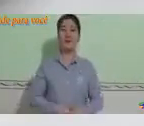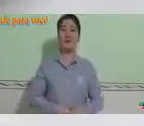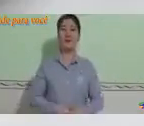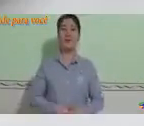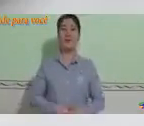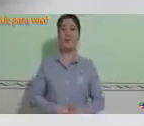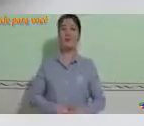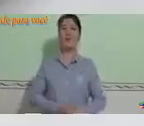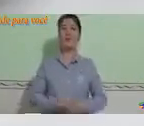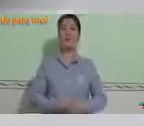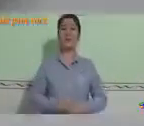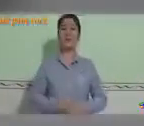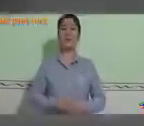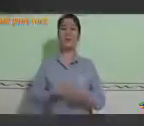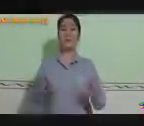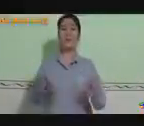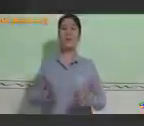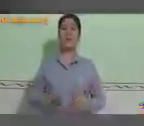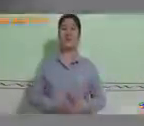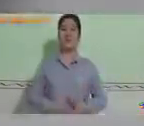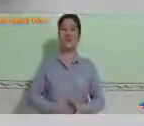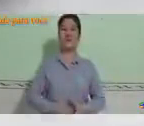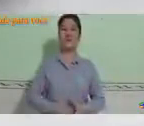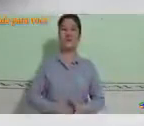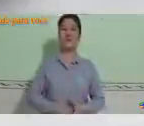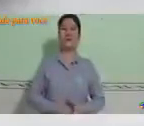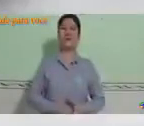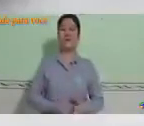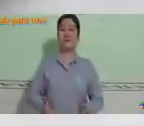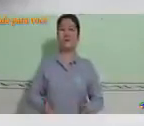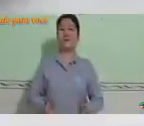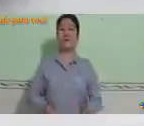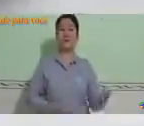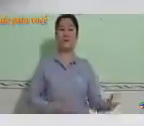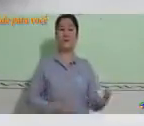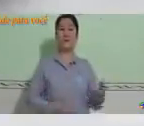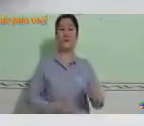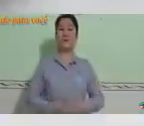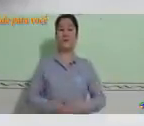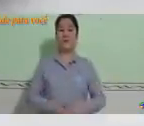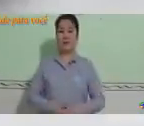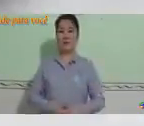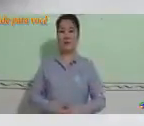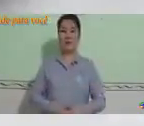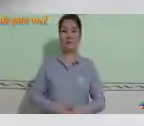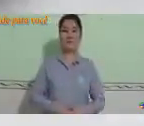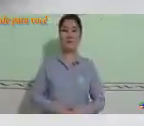ressonância magnética, para confirmar o diagnóstico e recomendar o tratamento mais apropriado.